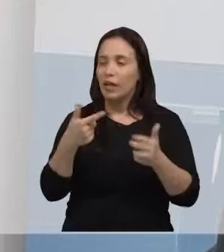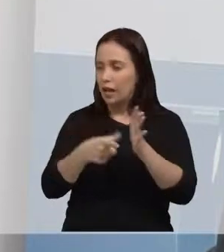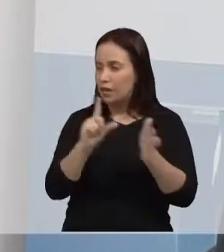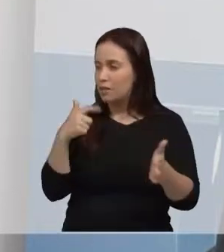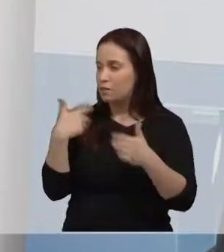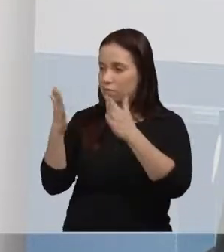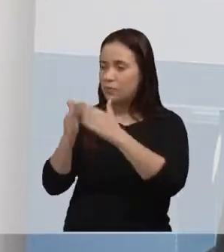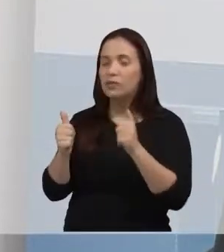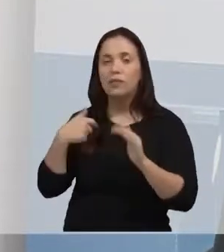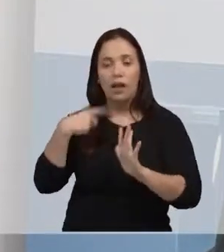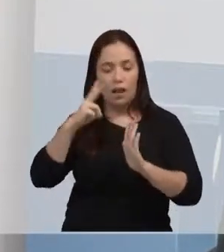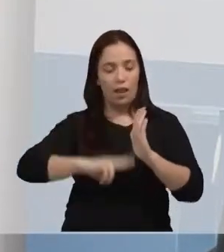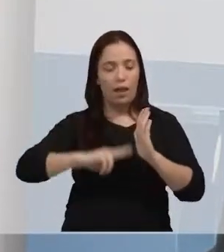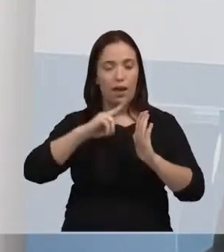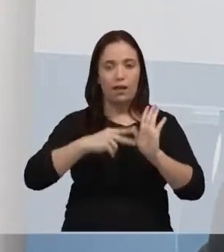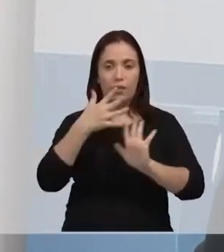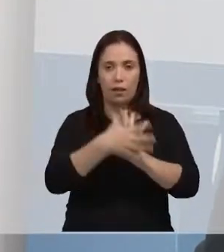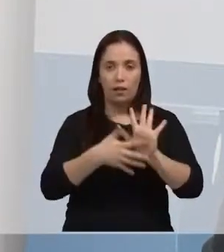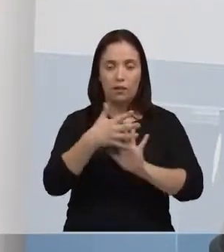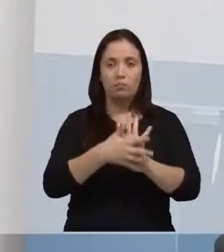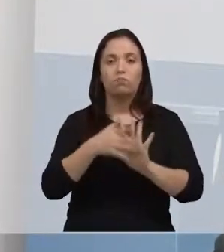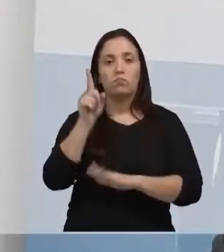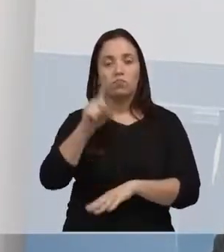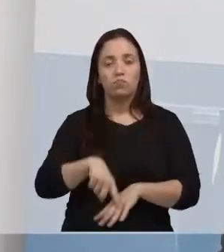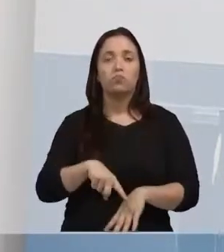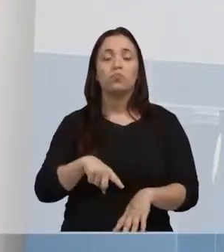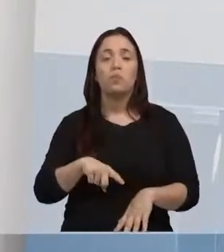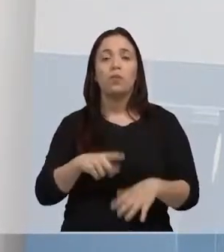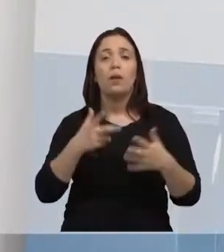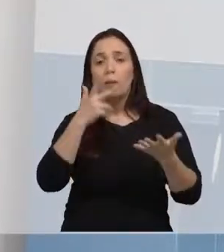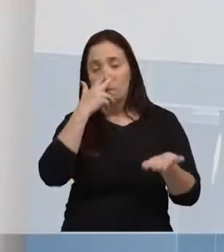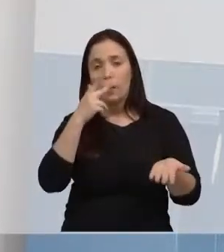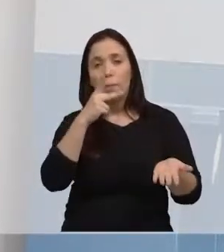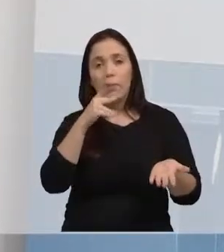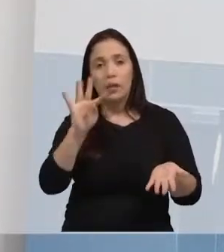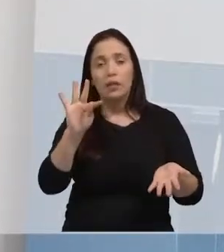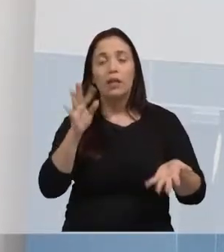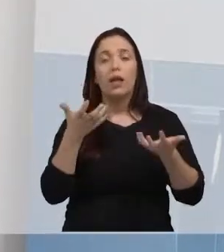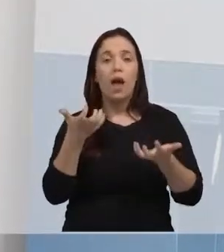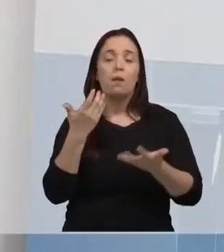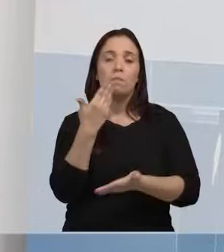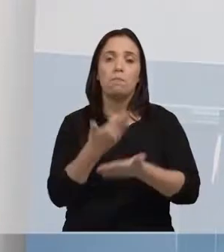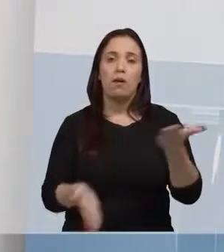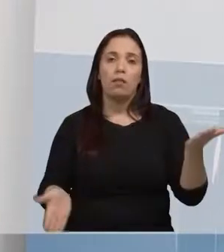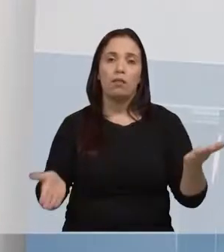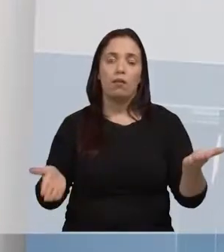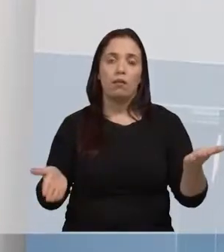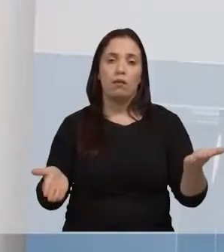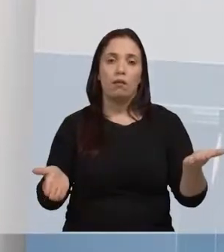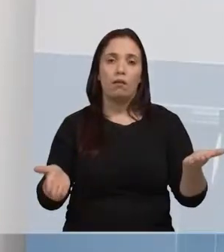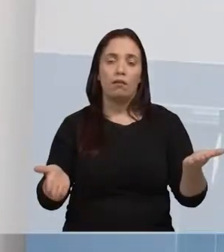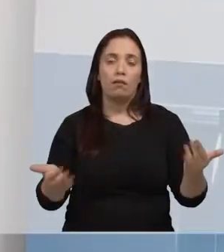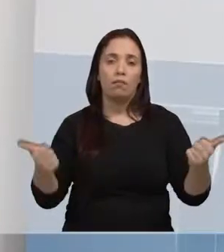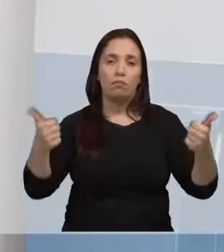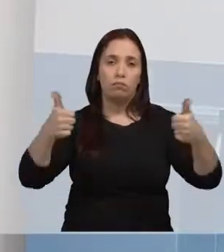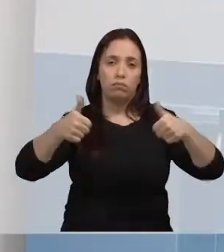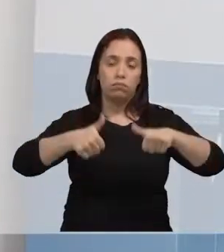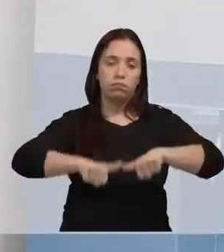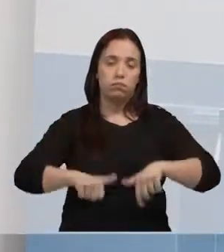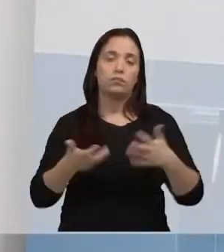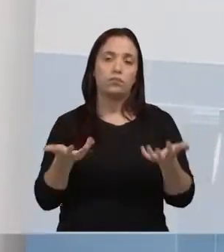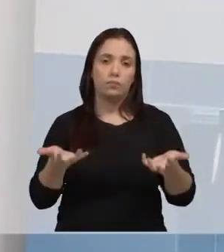entrevista do governador na íntegra. Isolamento suicida. É que o PT quer fazer, é que o Gleice Hoffmann quer fazer com o